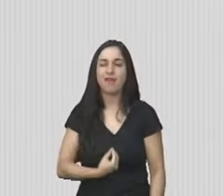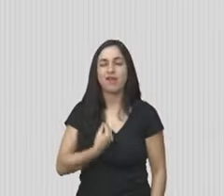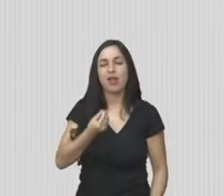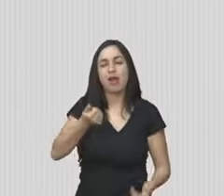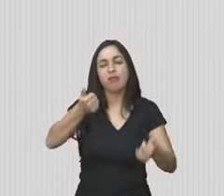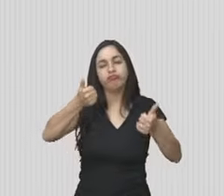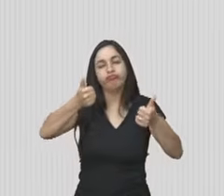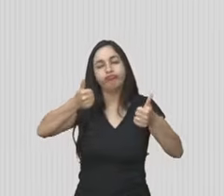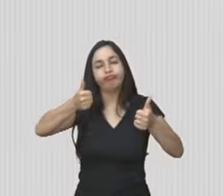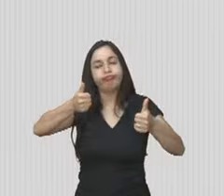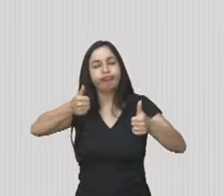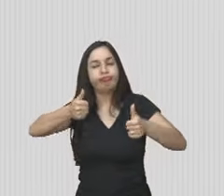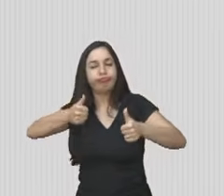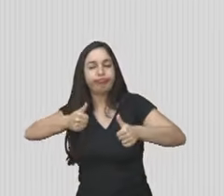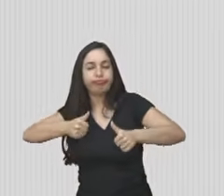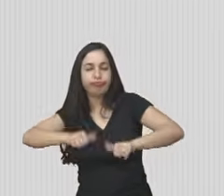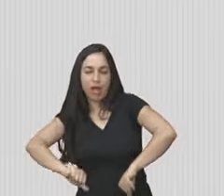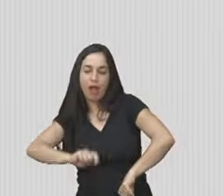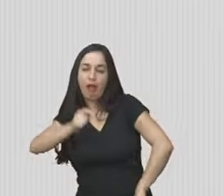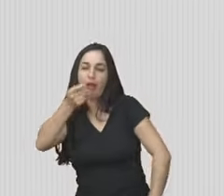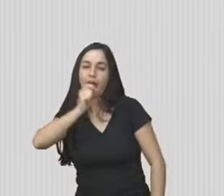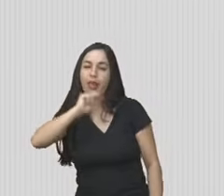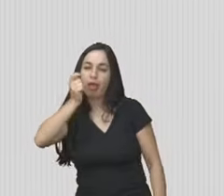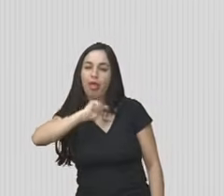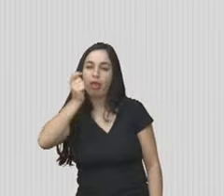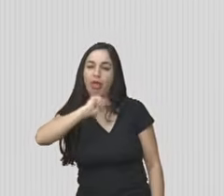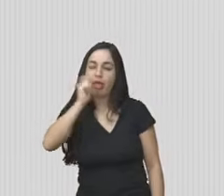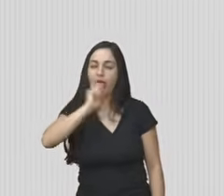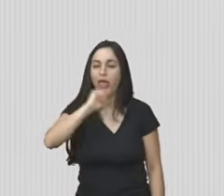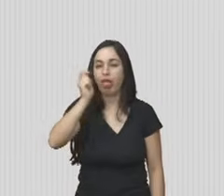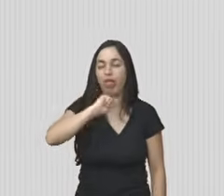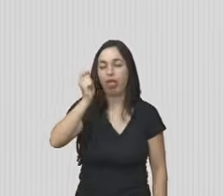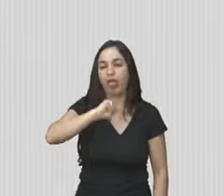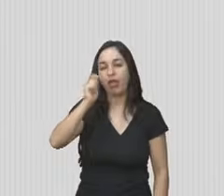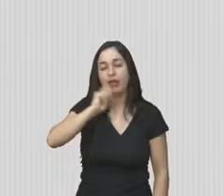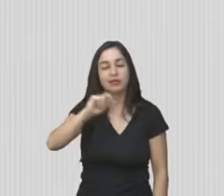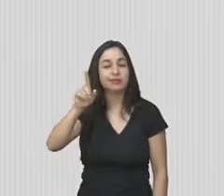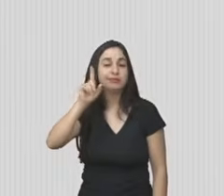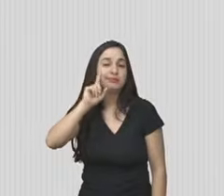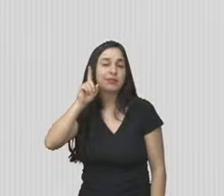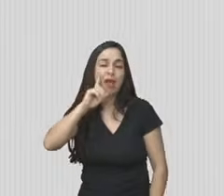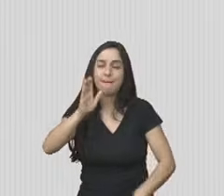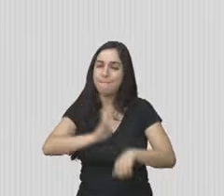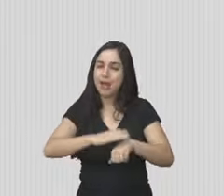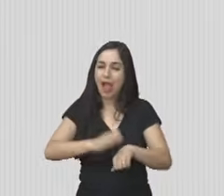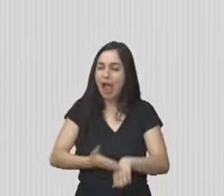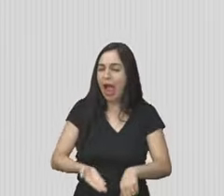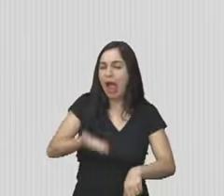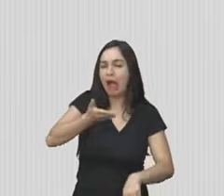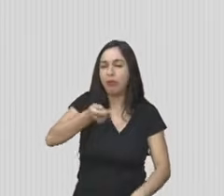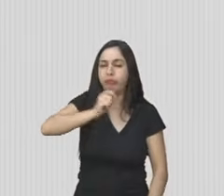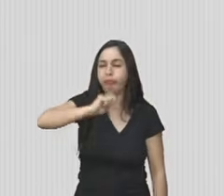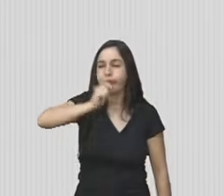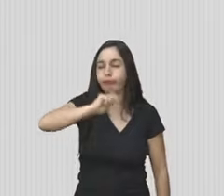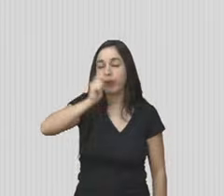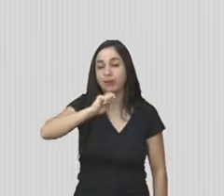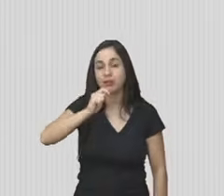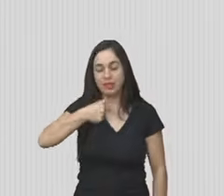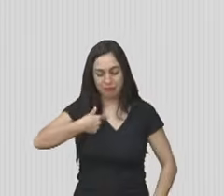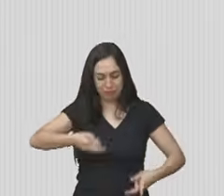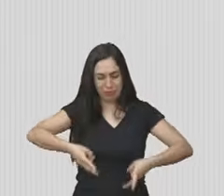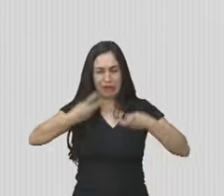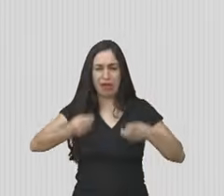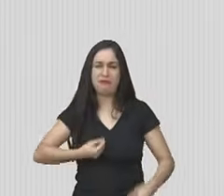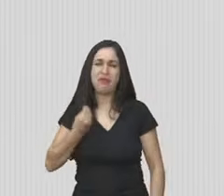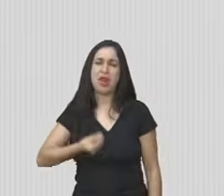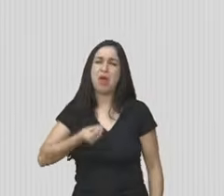mais, né? Consumindo drogas cada vez mais aumentando durante o dia o período de consumo, ao ponto de saber que eu estava no fundo do